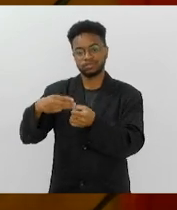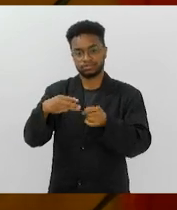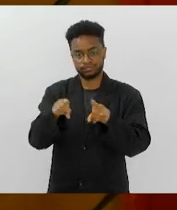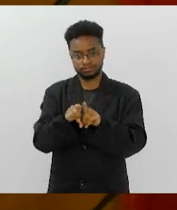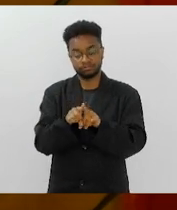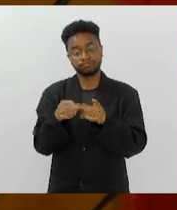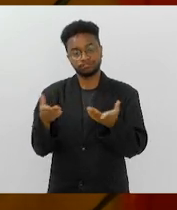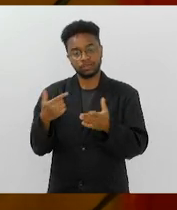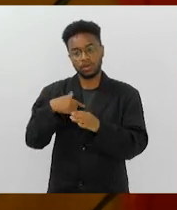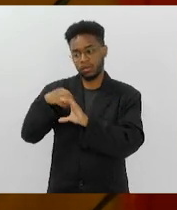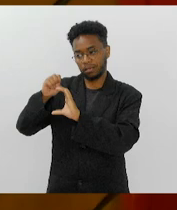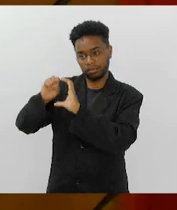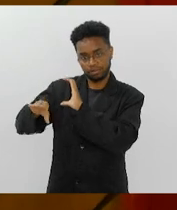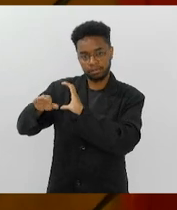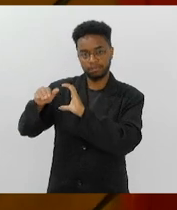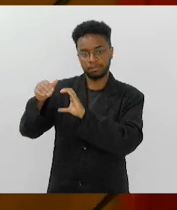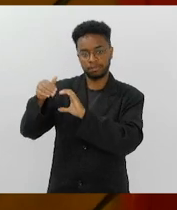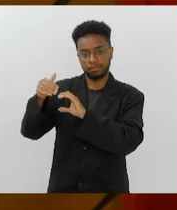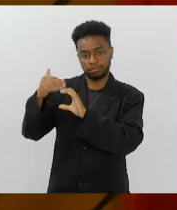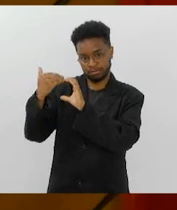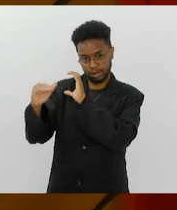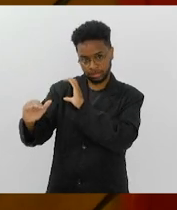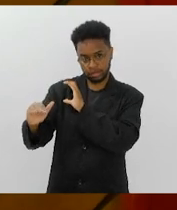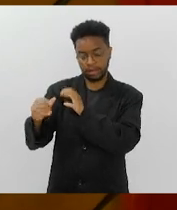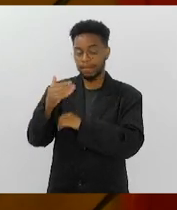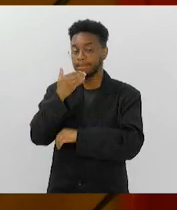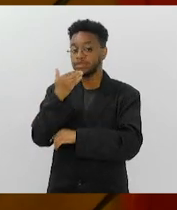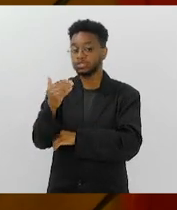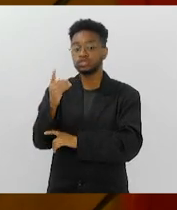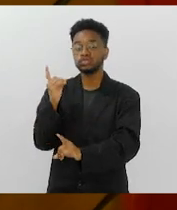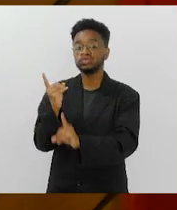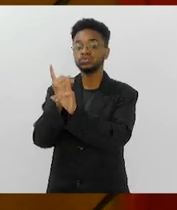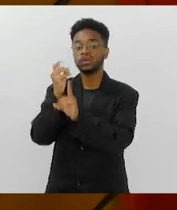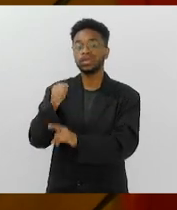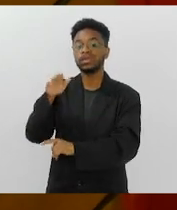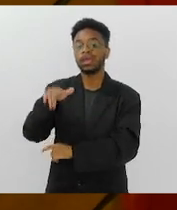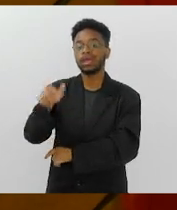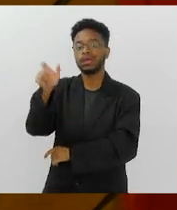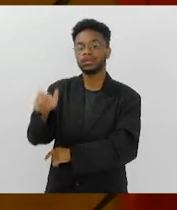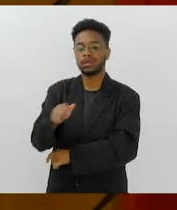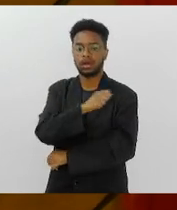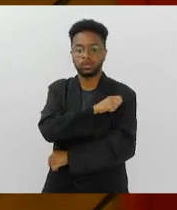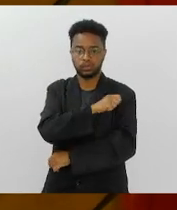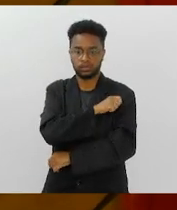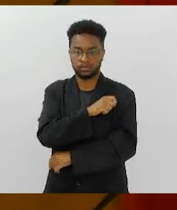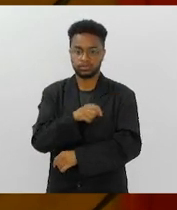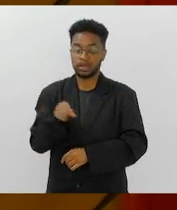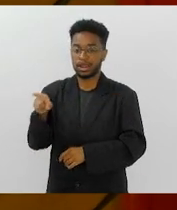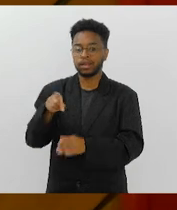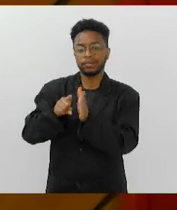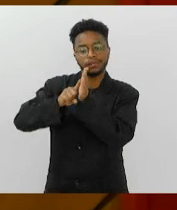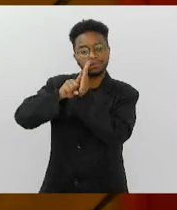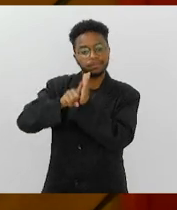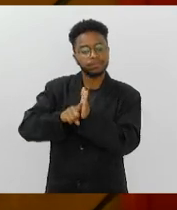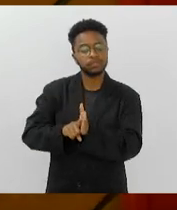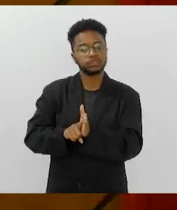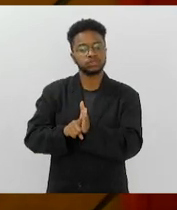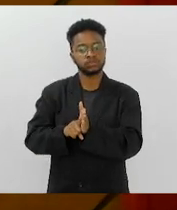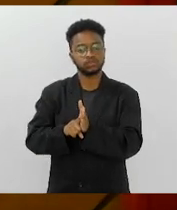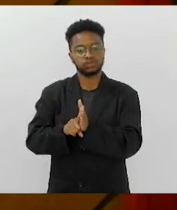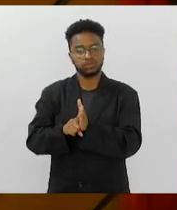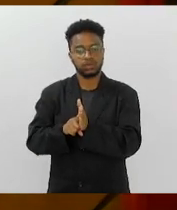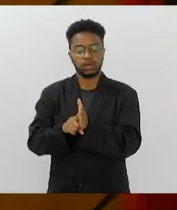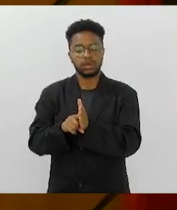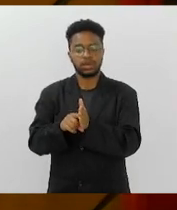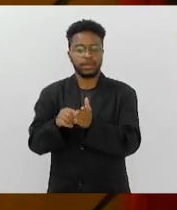mensagem para ela, pedindo para que ela identificasse aquele aluno. Ela consultou o Censo Nacional